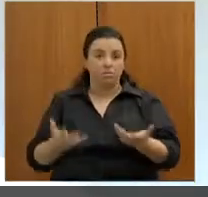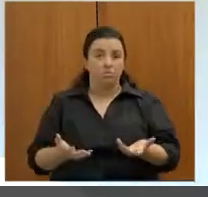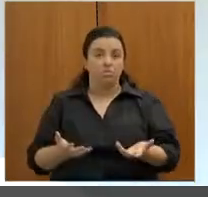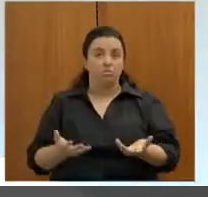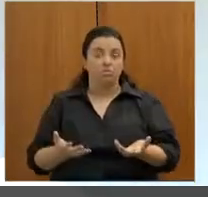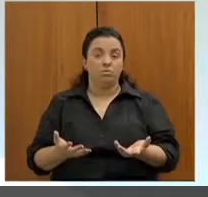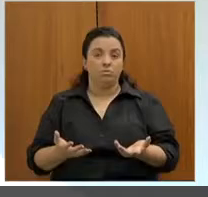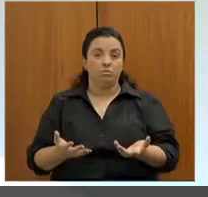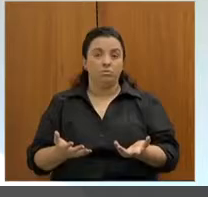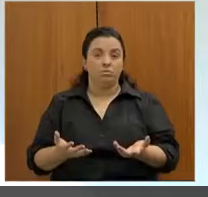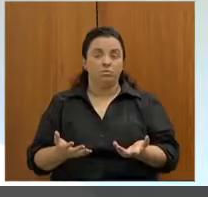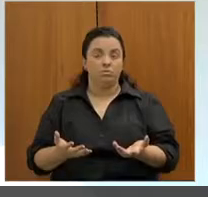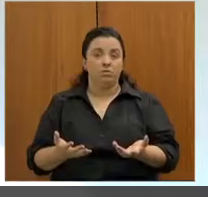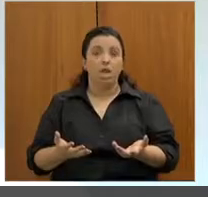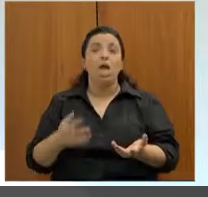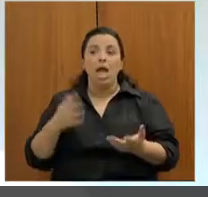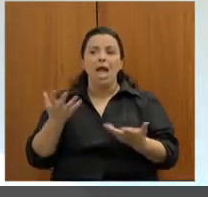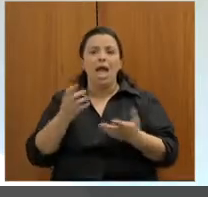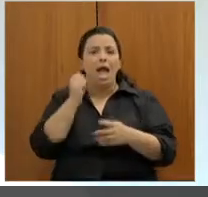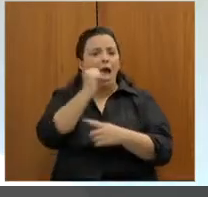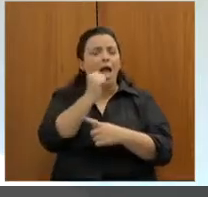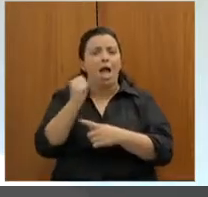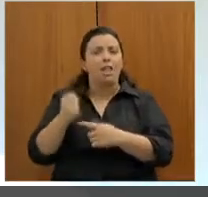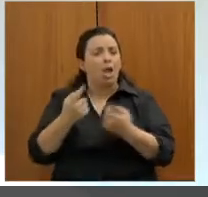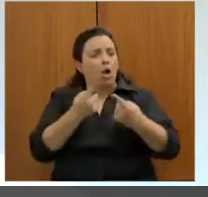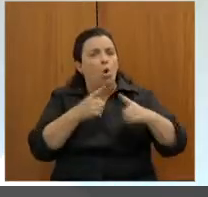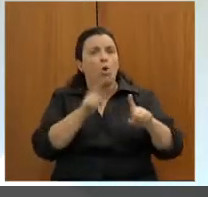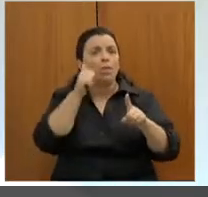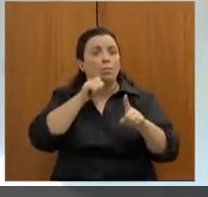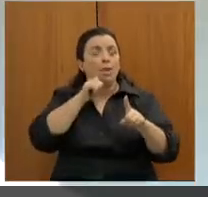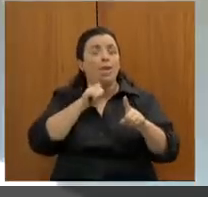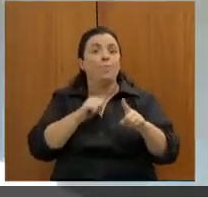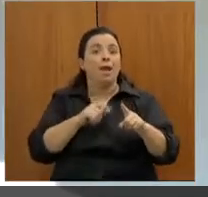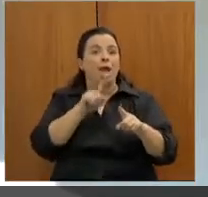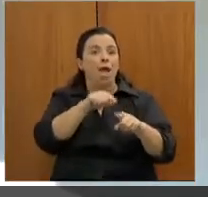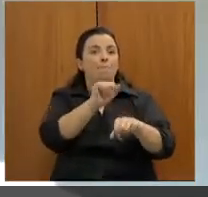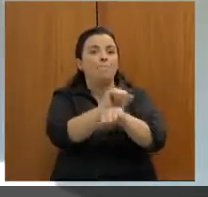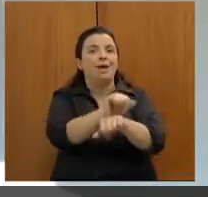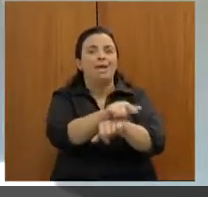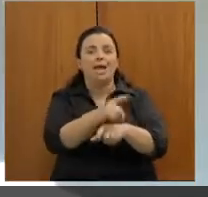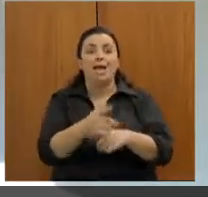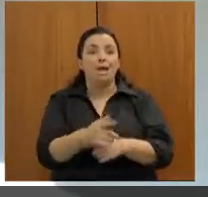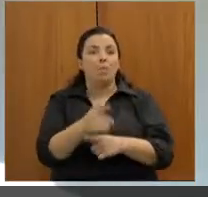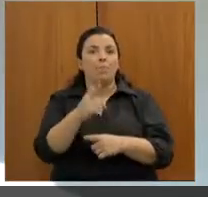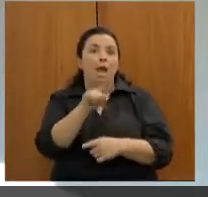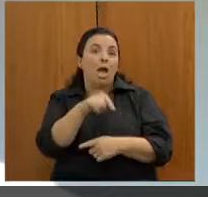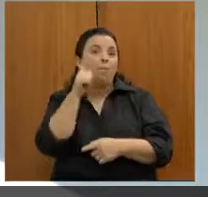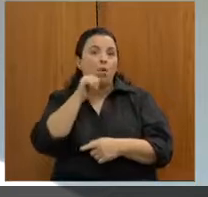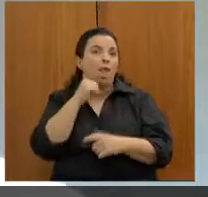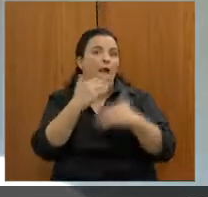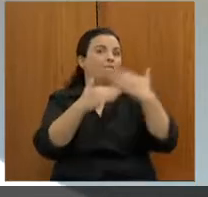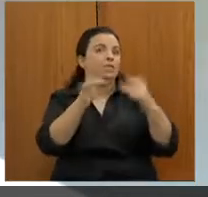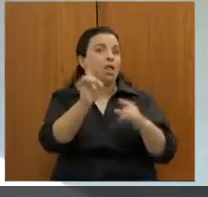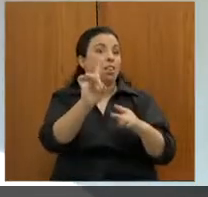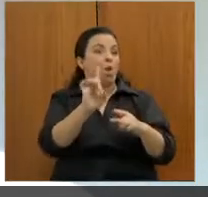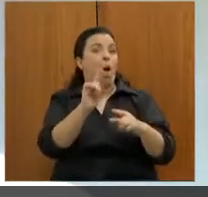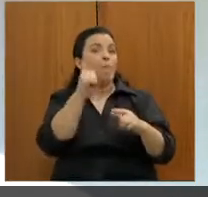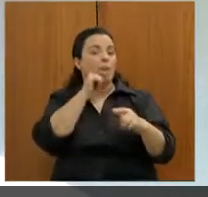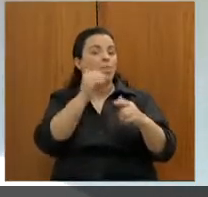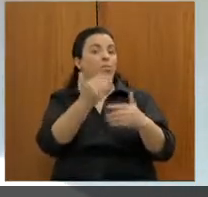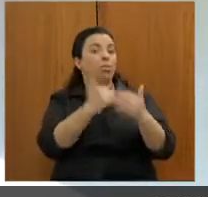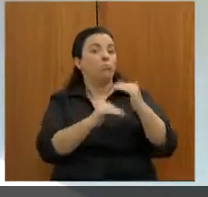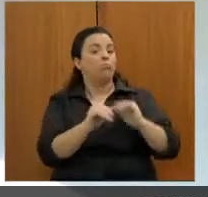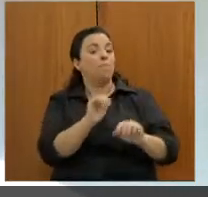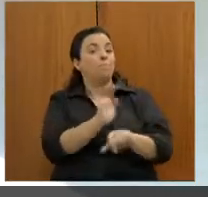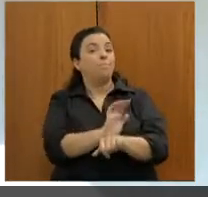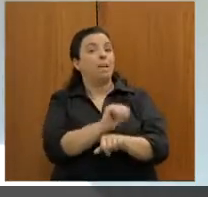vão a conta violência contra mulher violência política em toda é instrumentos controle da